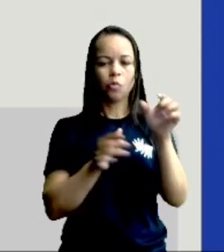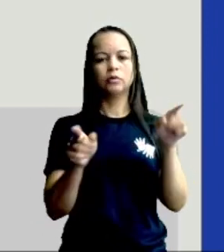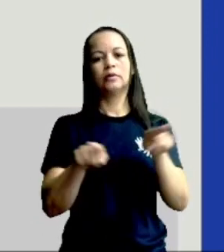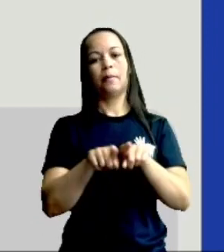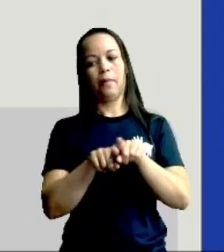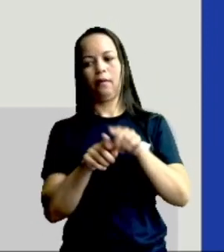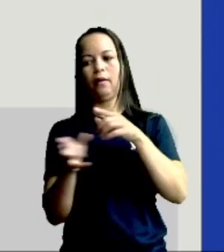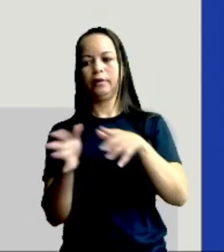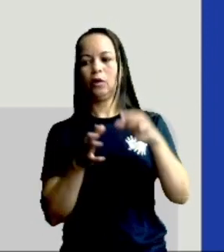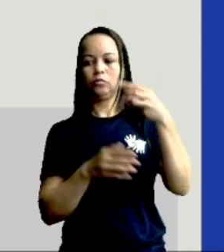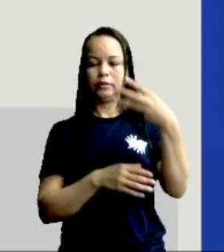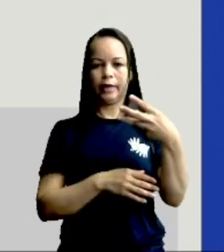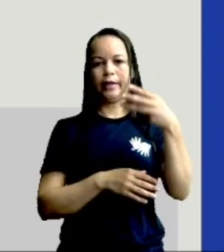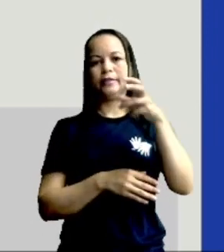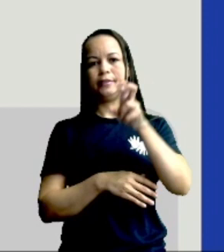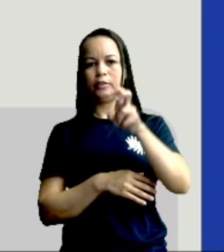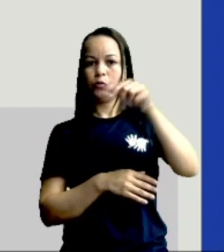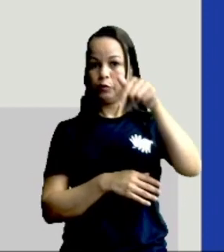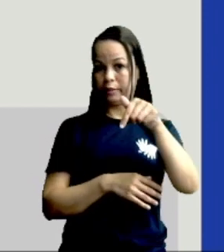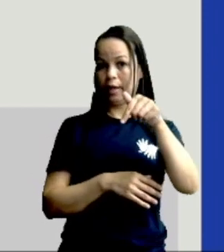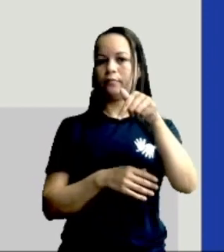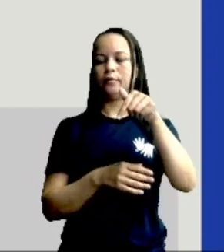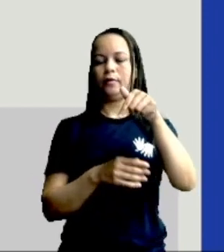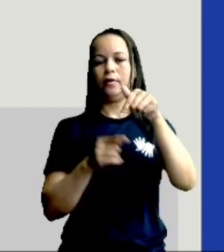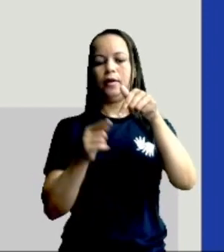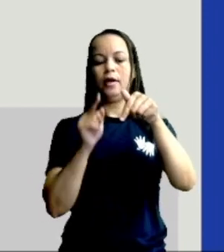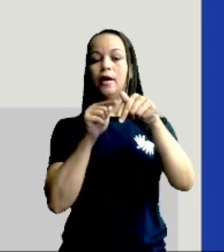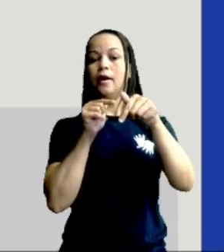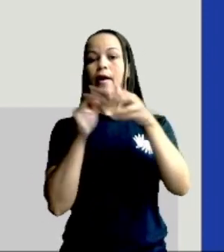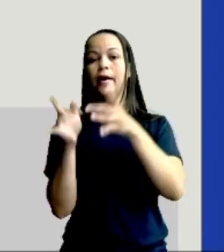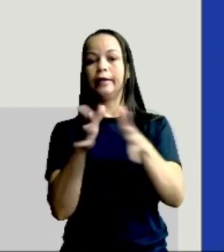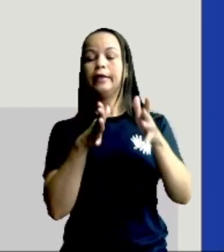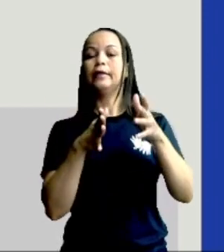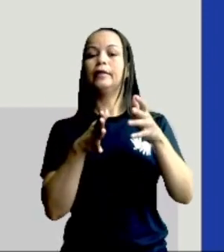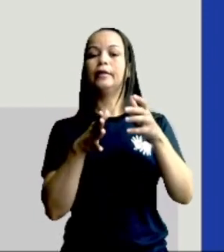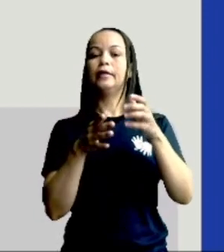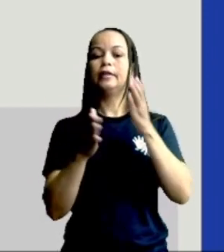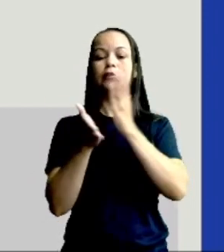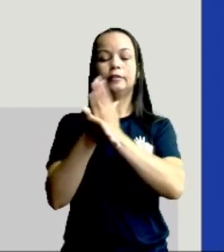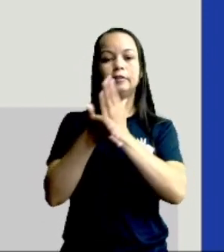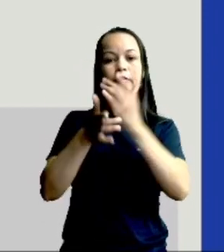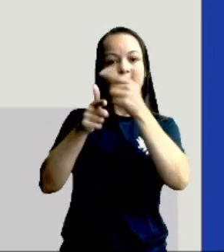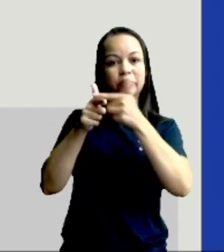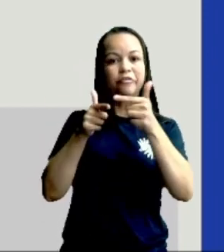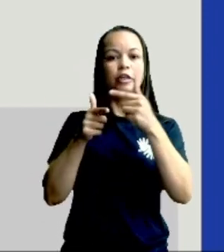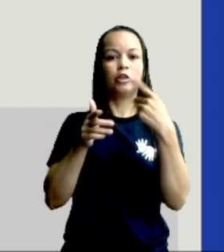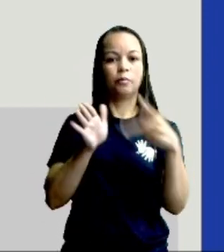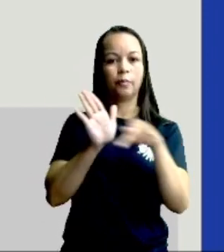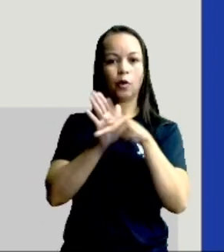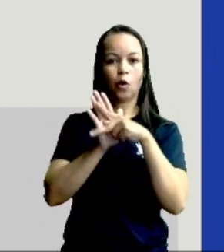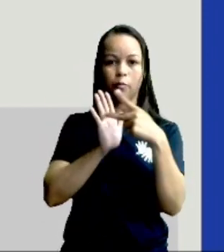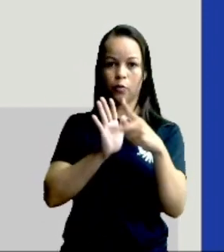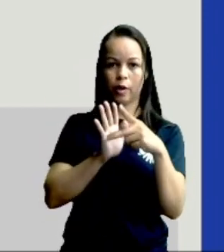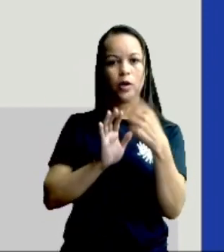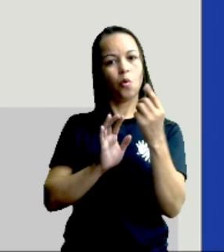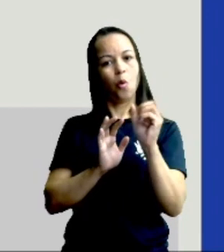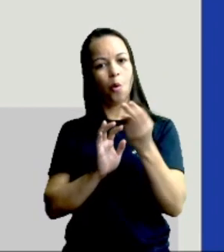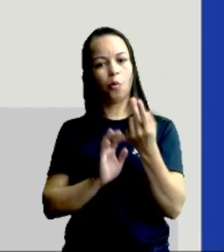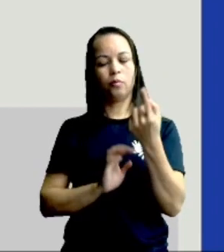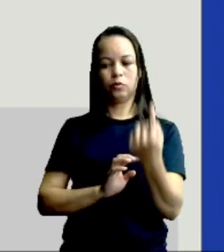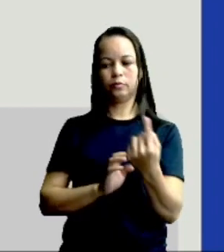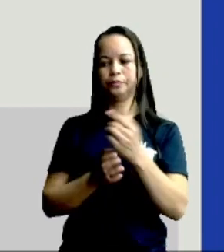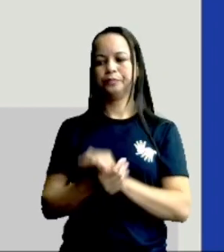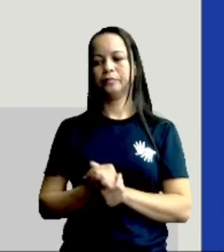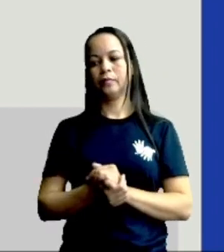é a sequência dos números primos. Aqui a gente está tratando agora da sequência dos números ímpares. Então, 1, 3, 5,